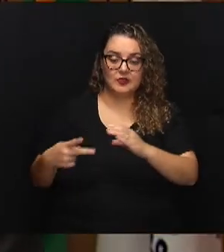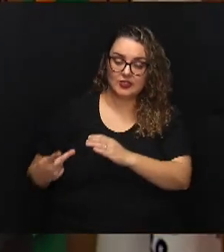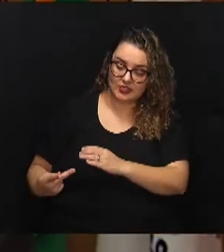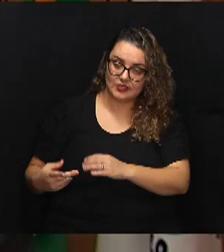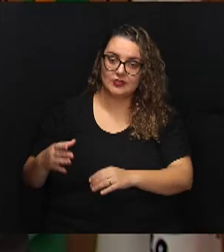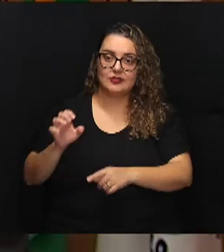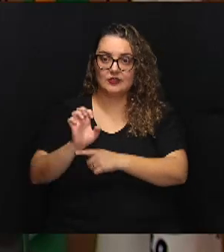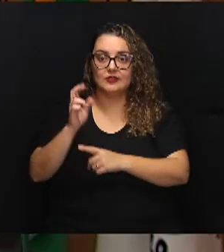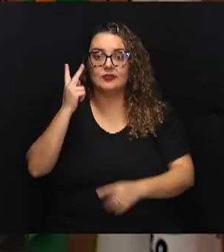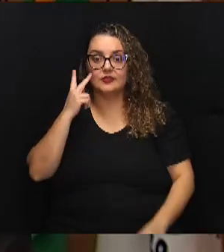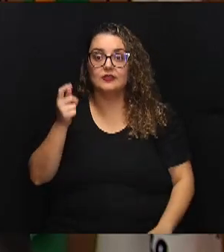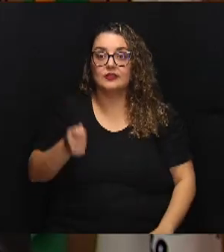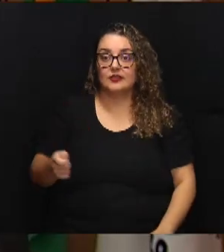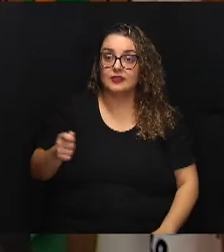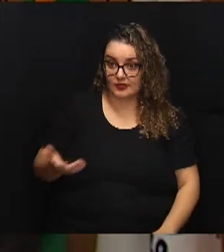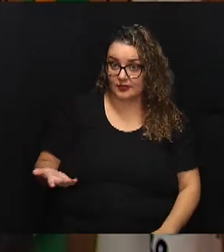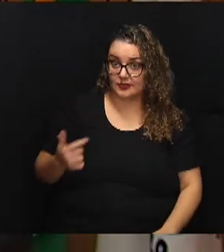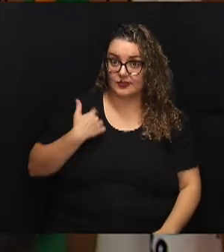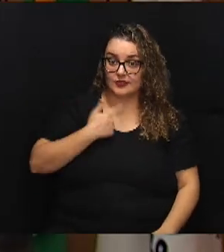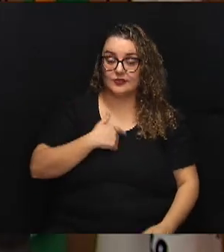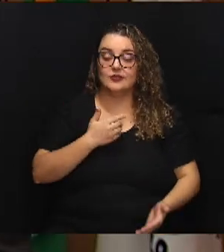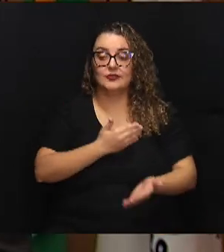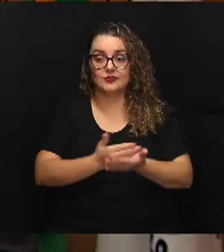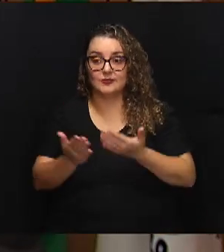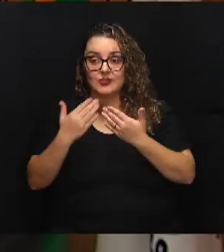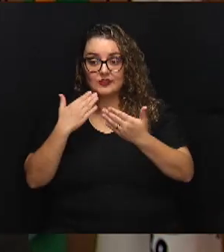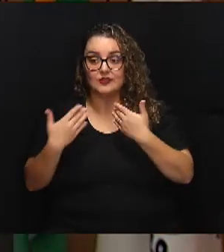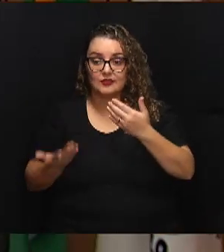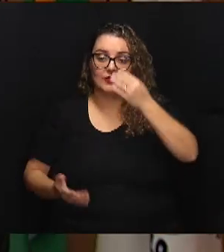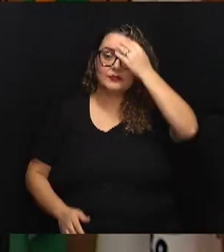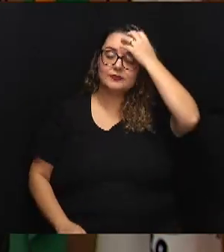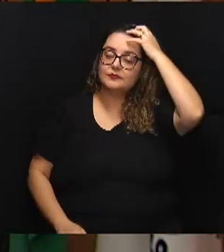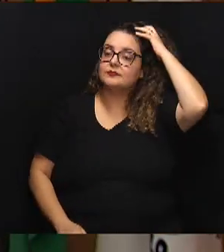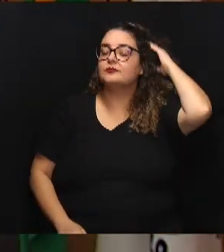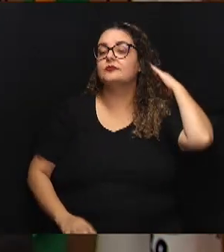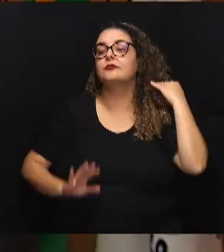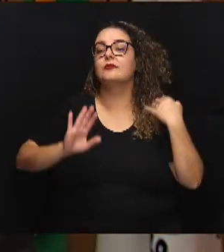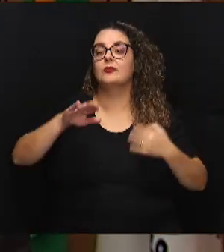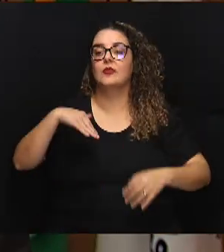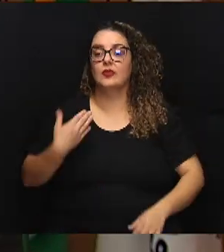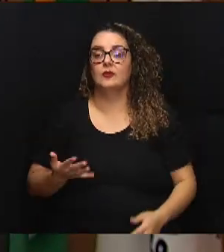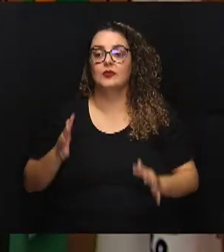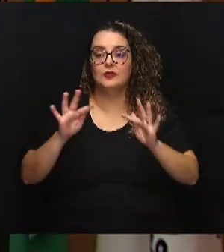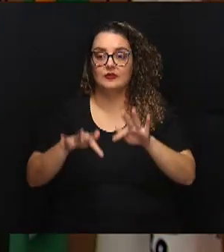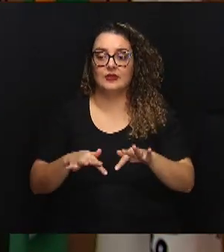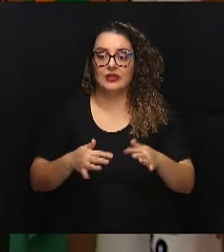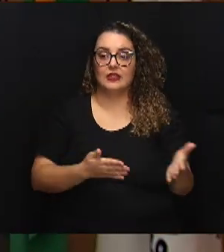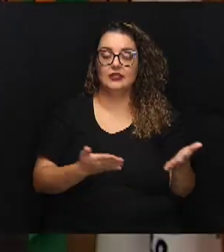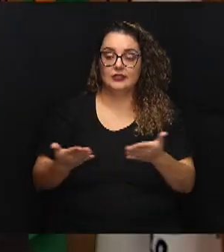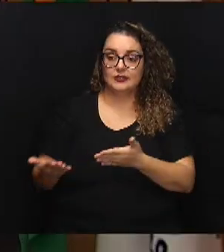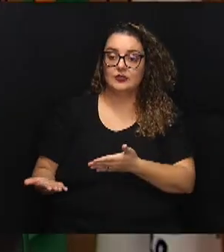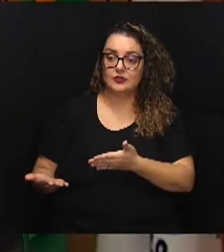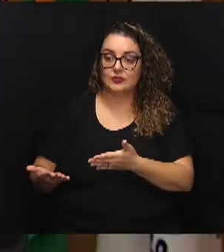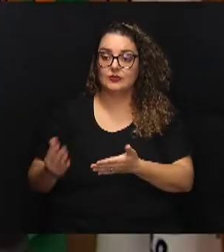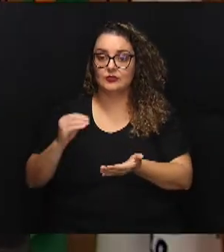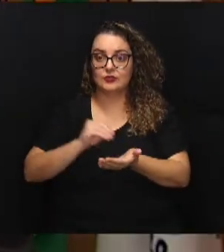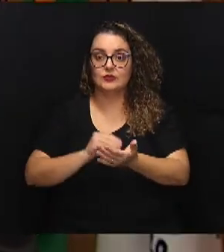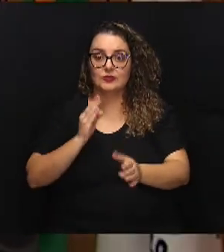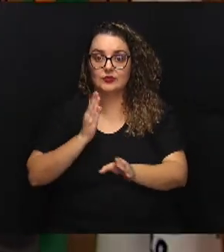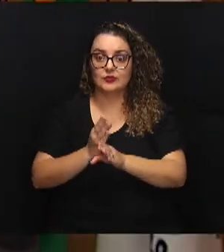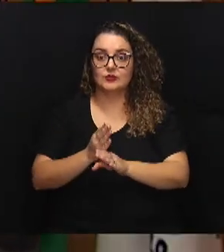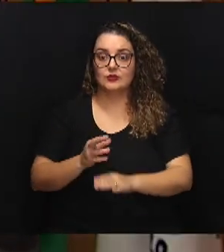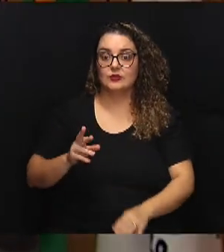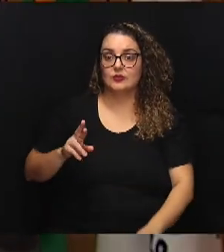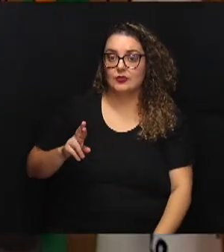através da associação. E aí a gente começou a conversar sobre isso. Quando nós finalizamos a apresentação no último encontro no Rio Grande do